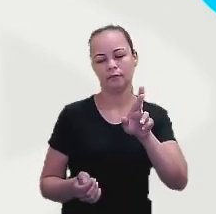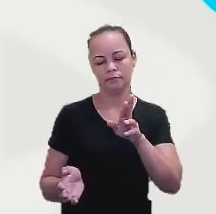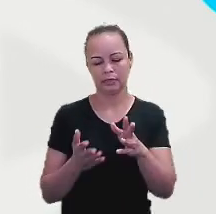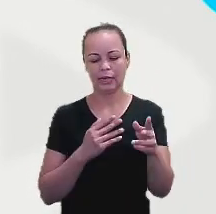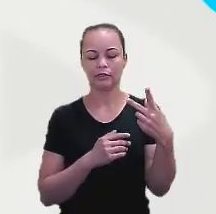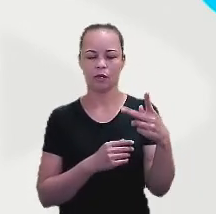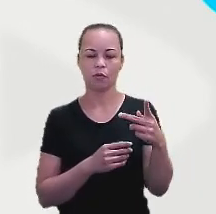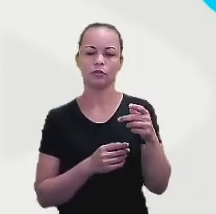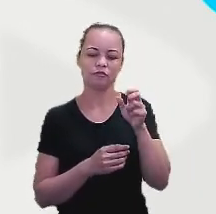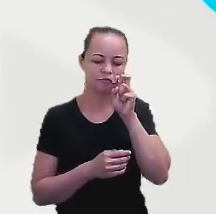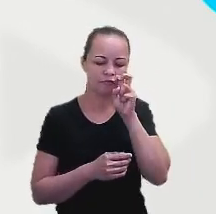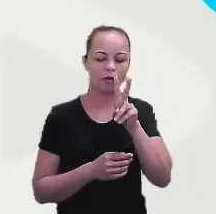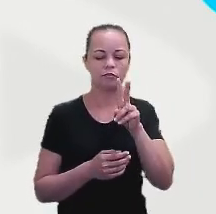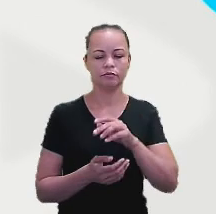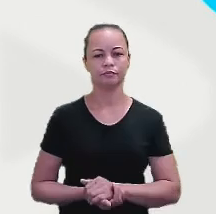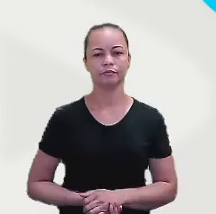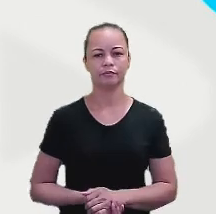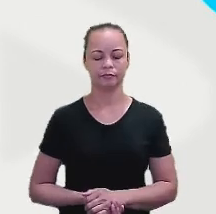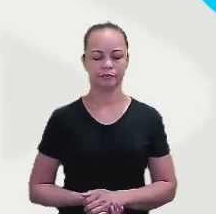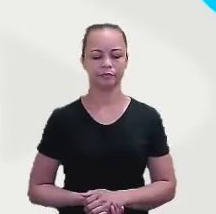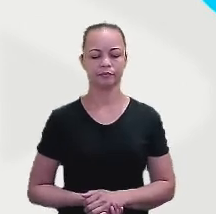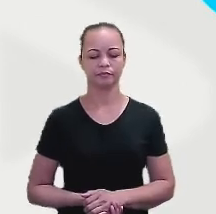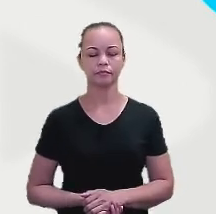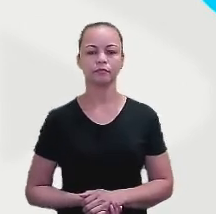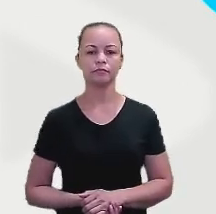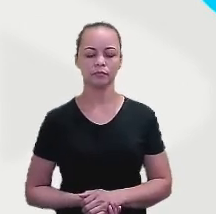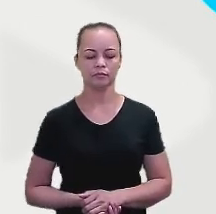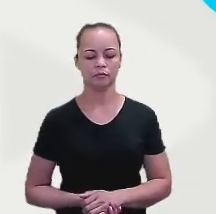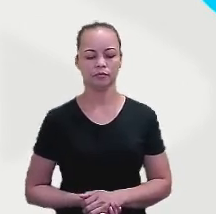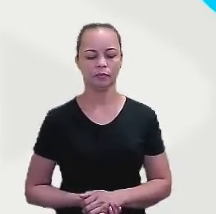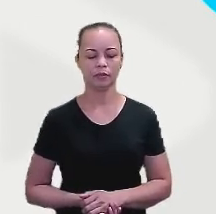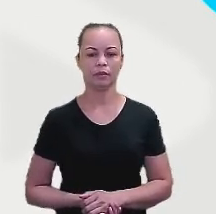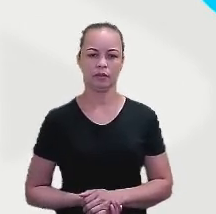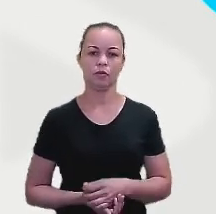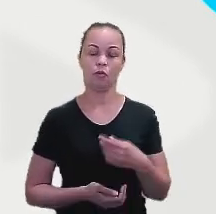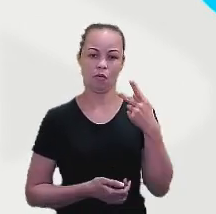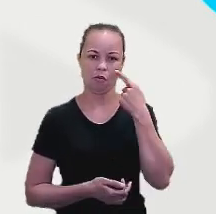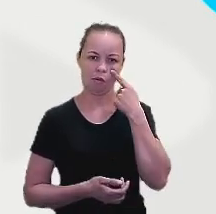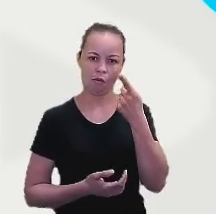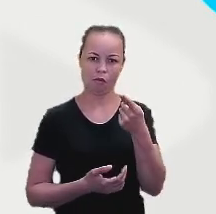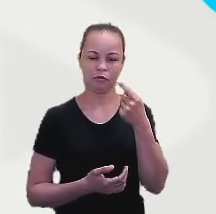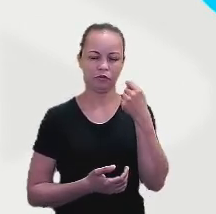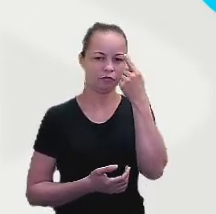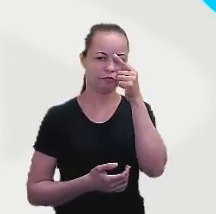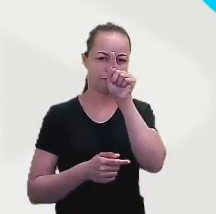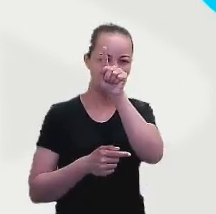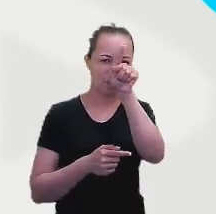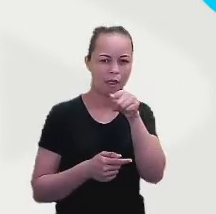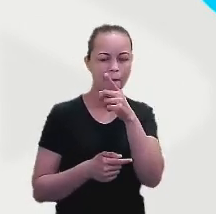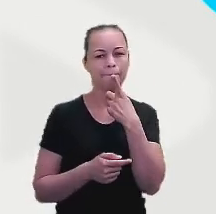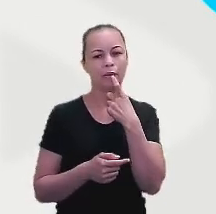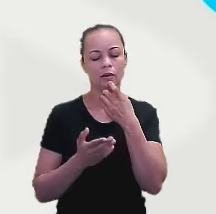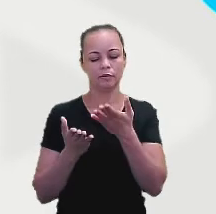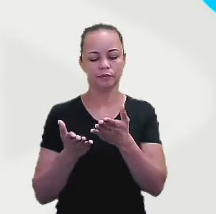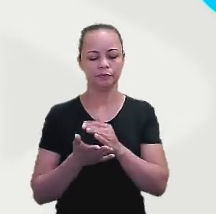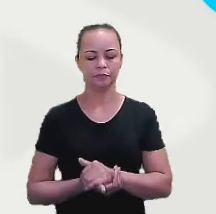sílaba tônica. Então, vamos lá, ó. Sábia. Tá ali a tônica.